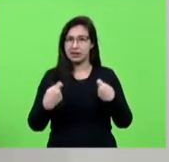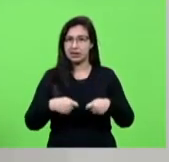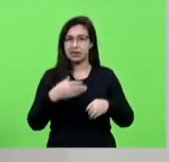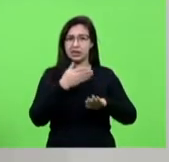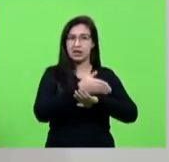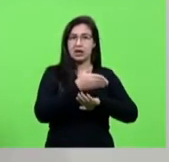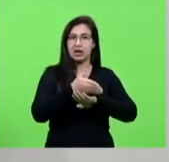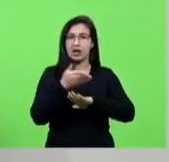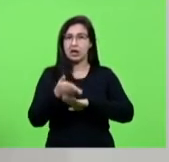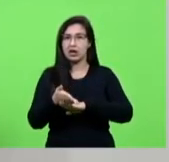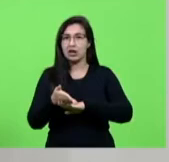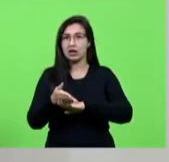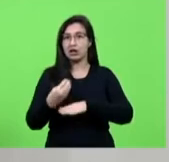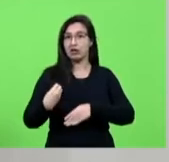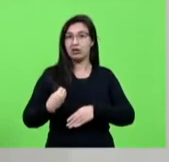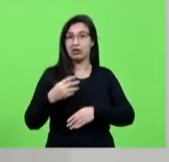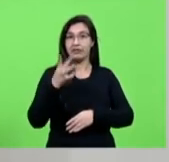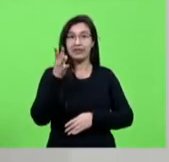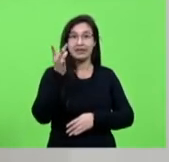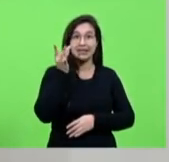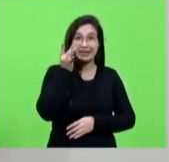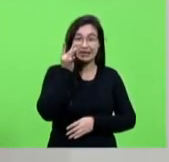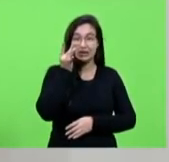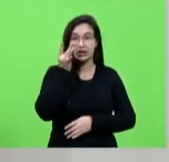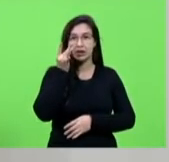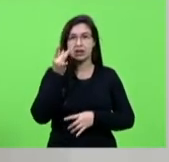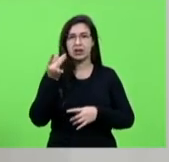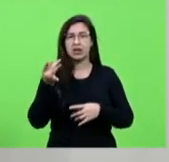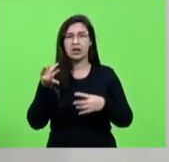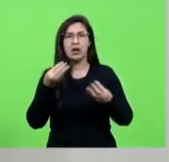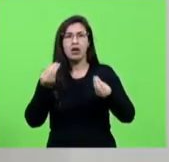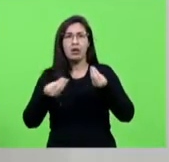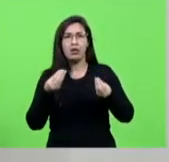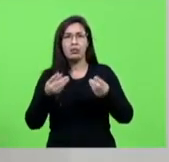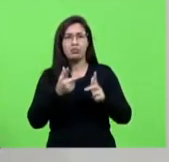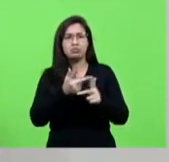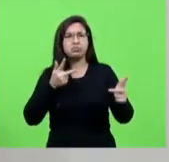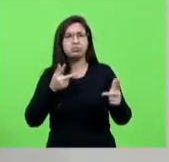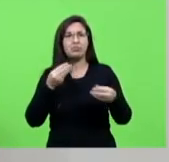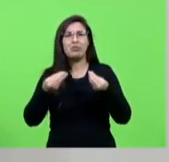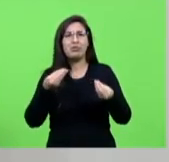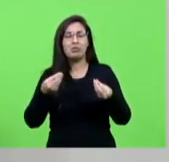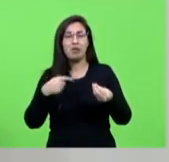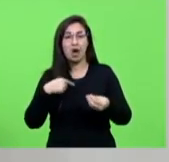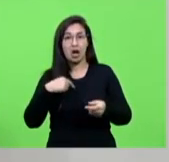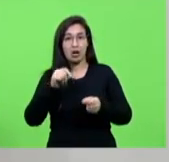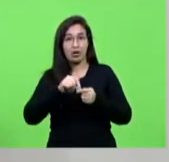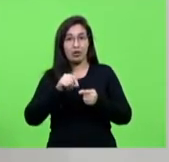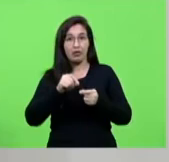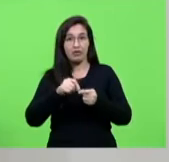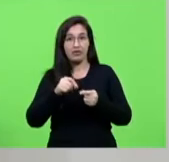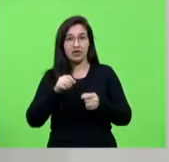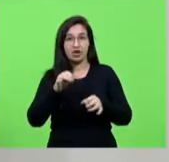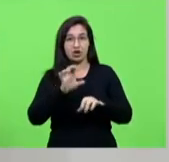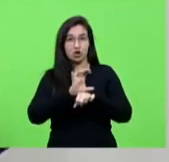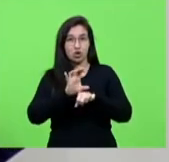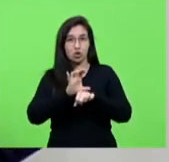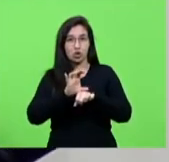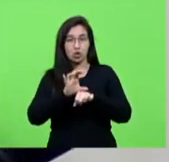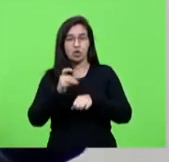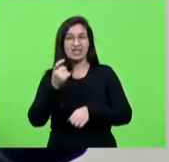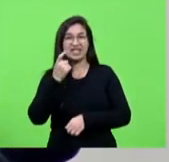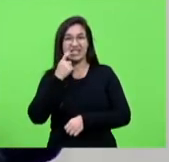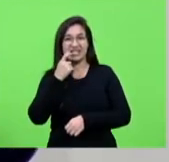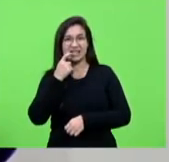estão fazendo. Eu não tento tentar adivinhar como. Eu que fiz curso de odontologia, sei o quanto é importante a